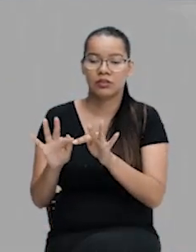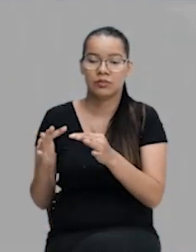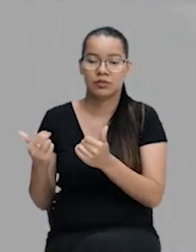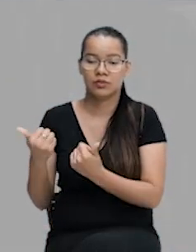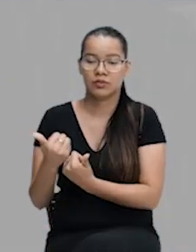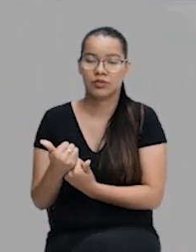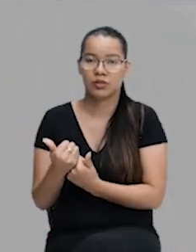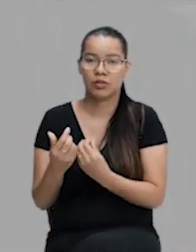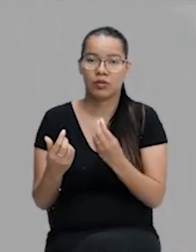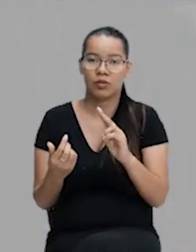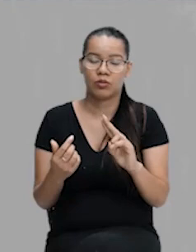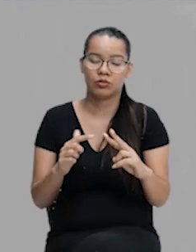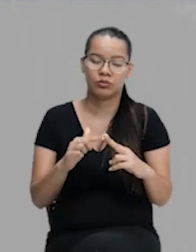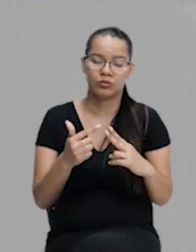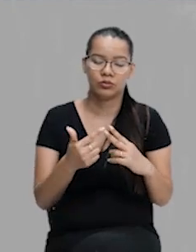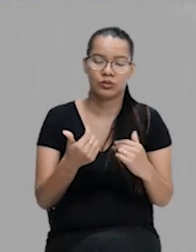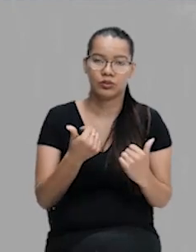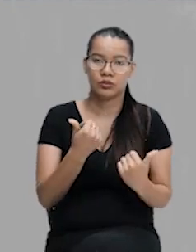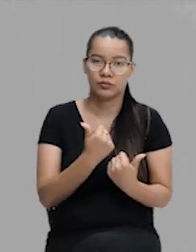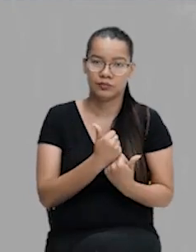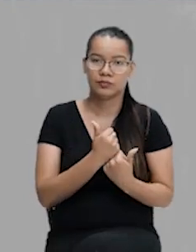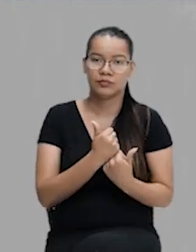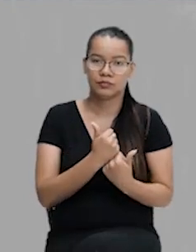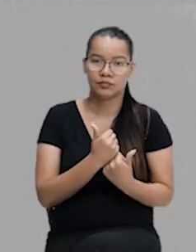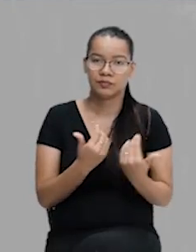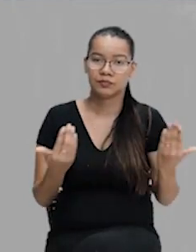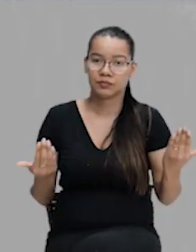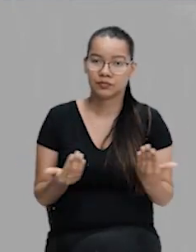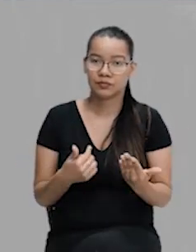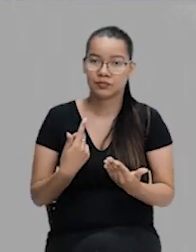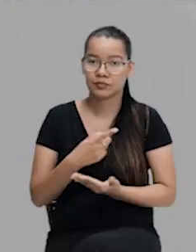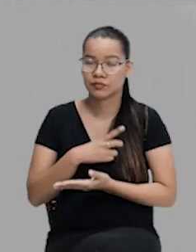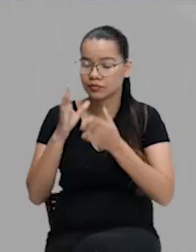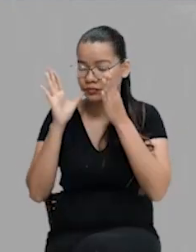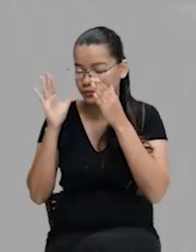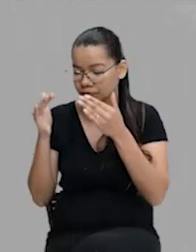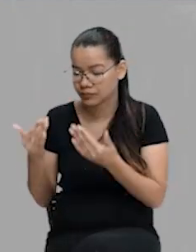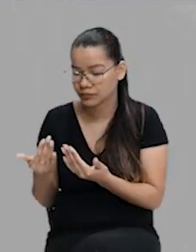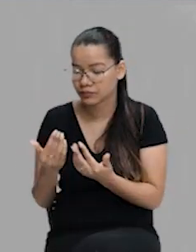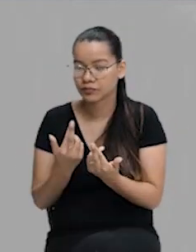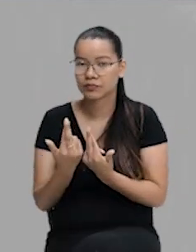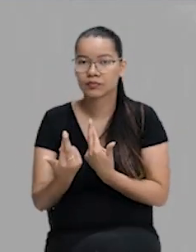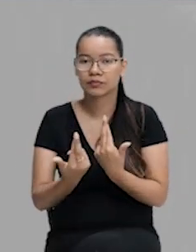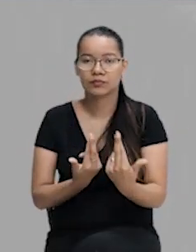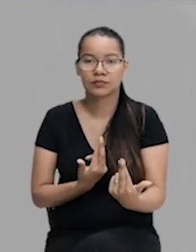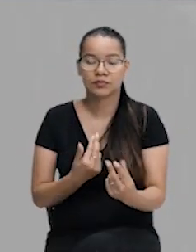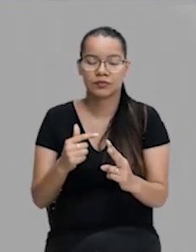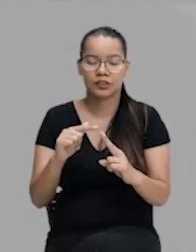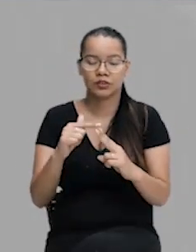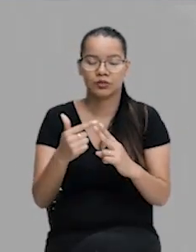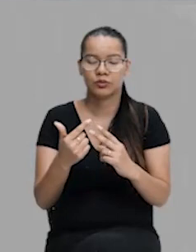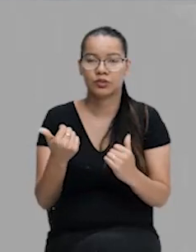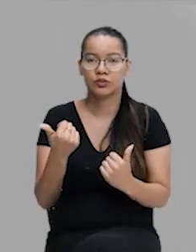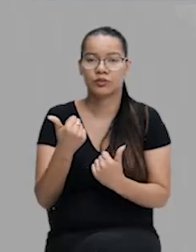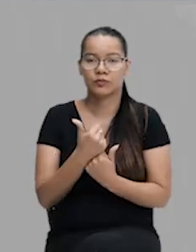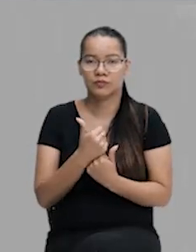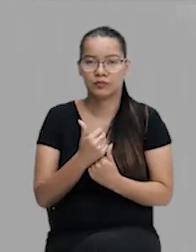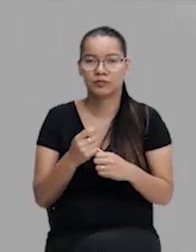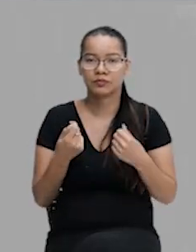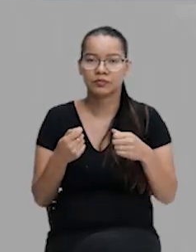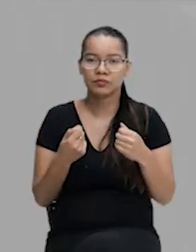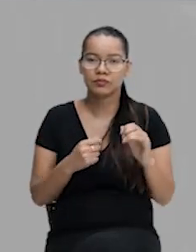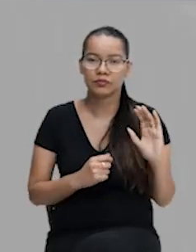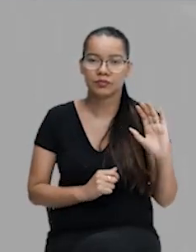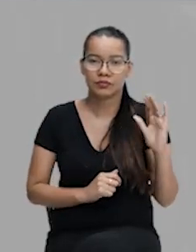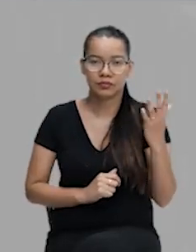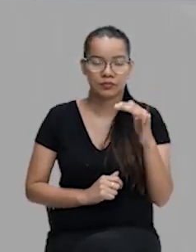reação de dupla troca, ok? Hoje nós vamos focar nas reações de dupla troca. O que precisa acontecer? Por